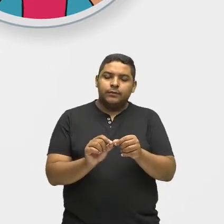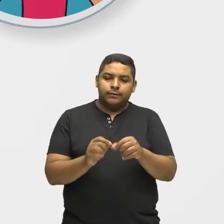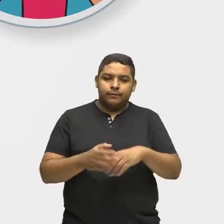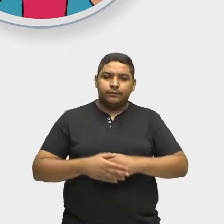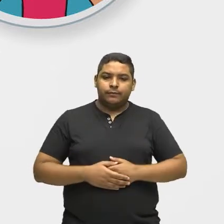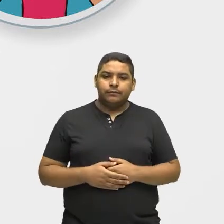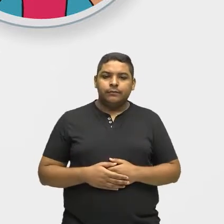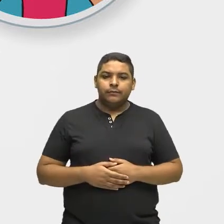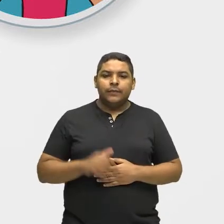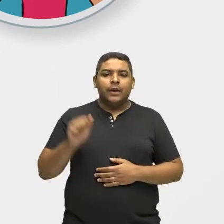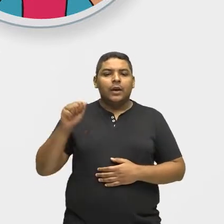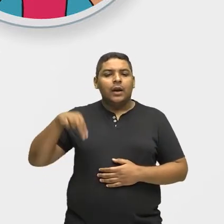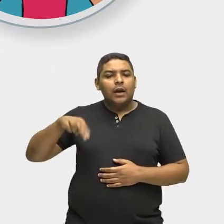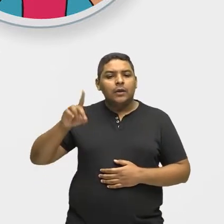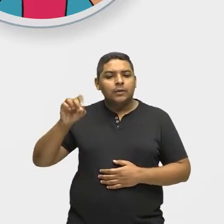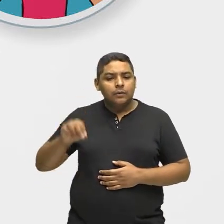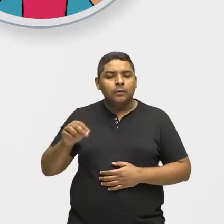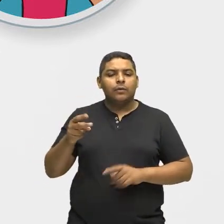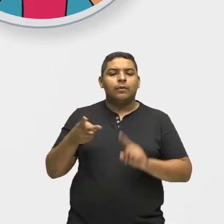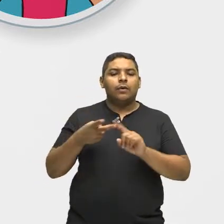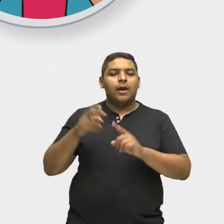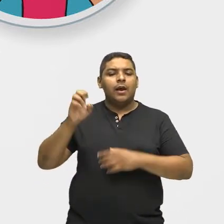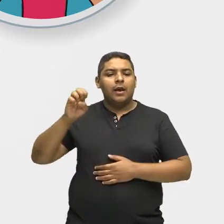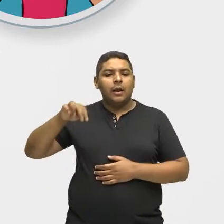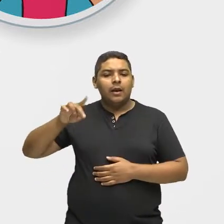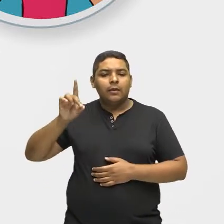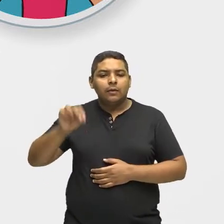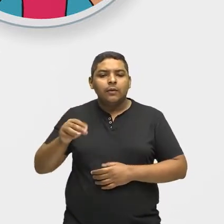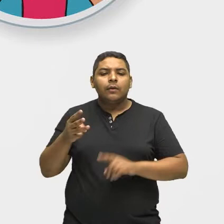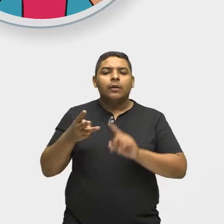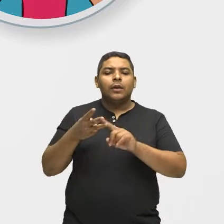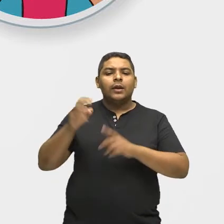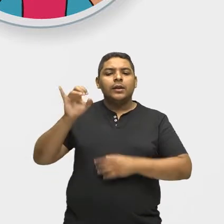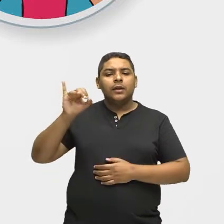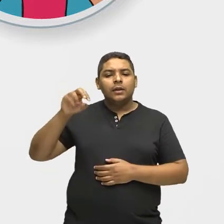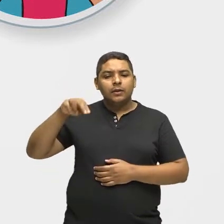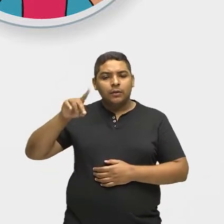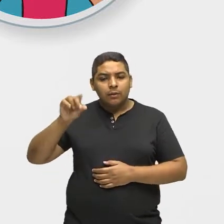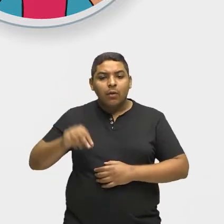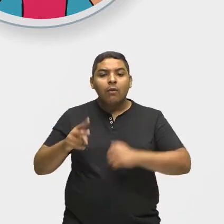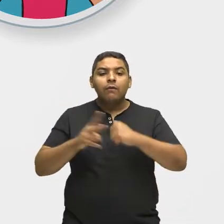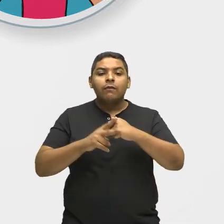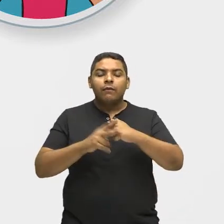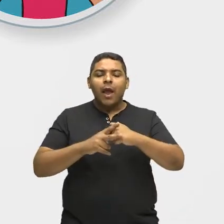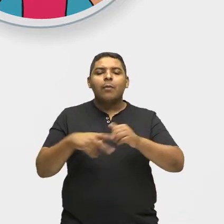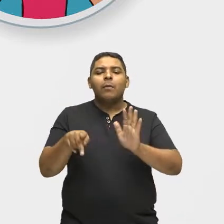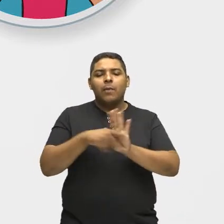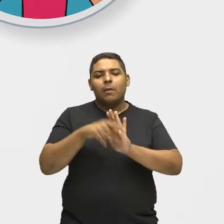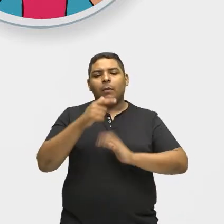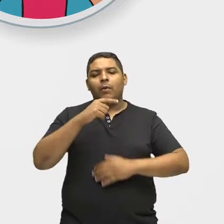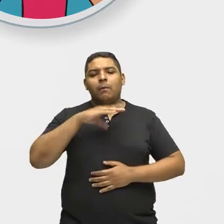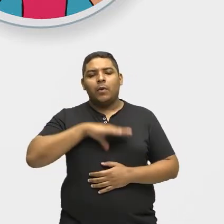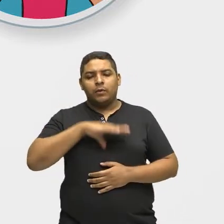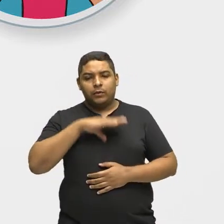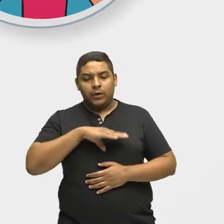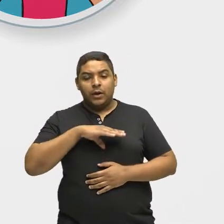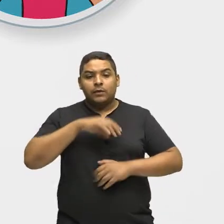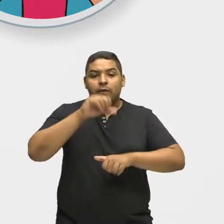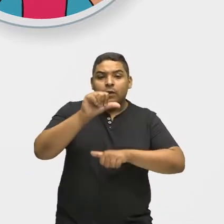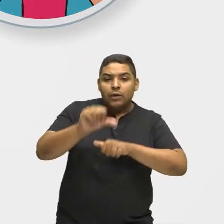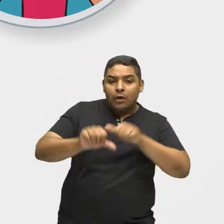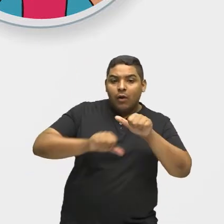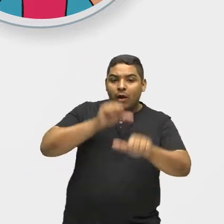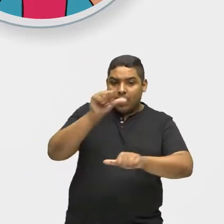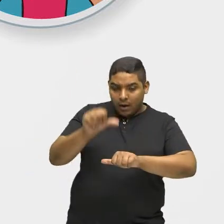nosso ando, endo e indo dos verbos em português, eles devem ser trocados em inglês